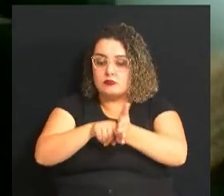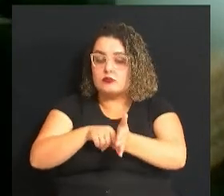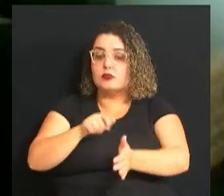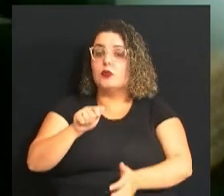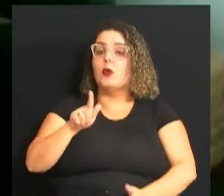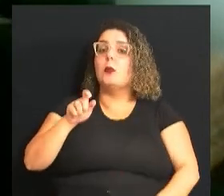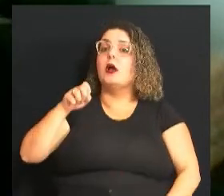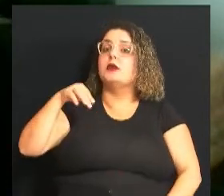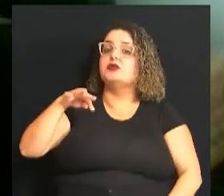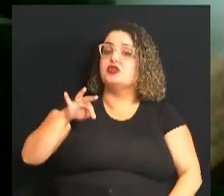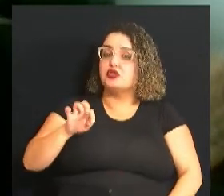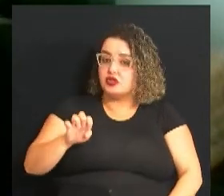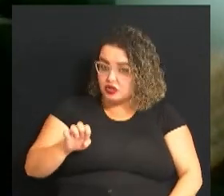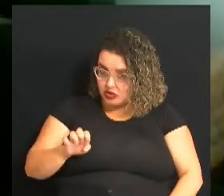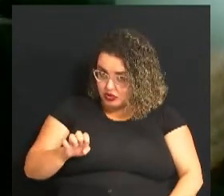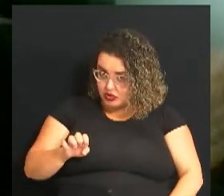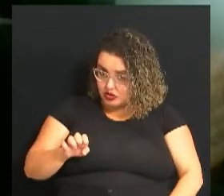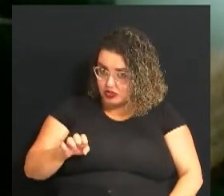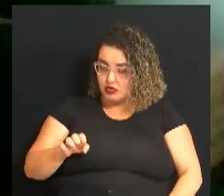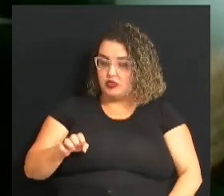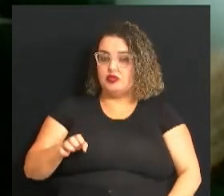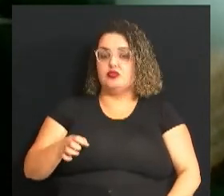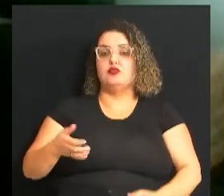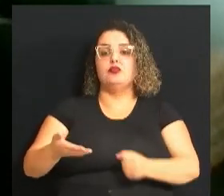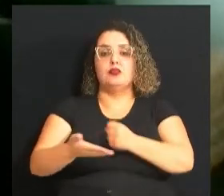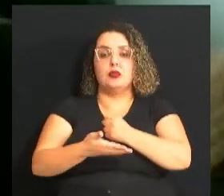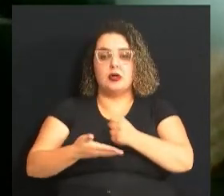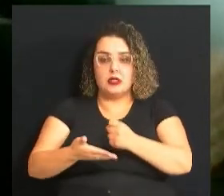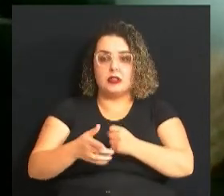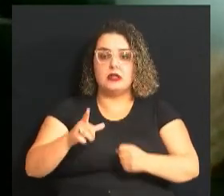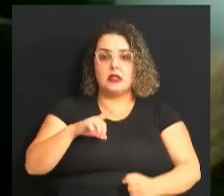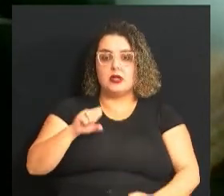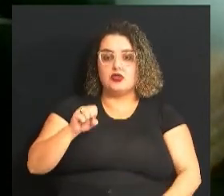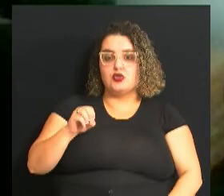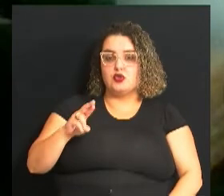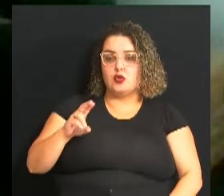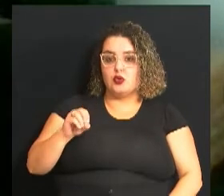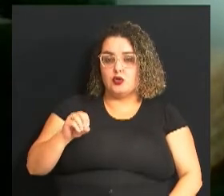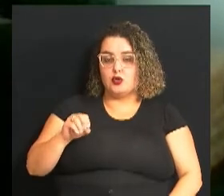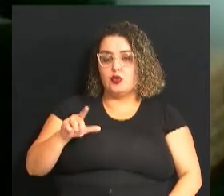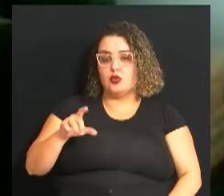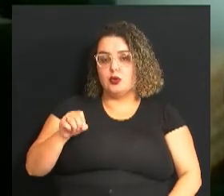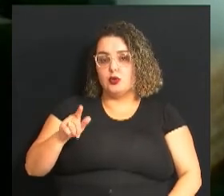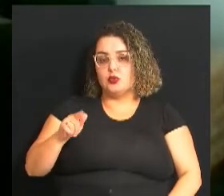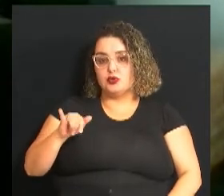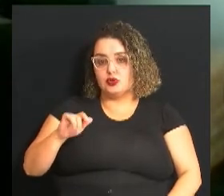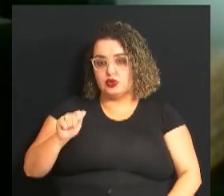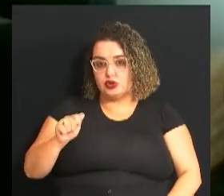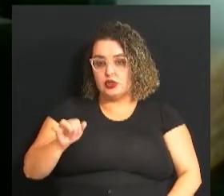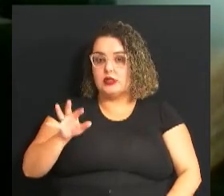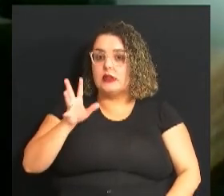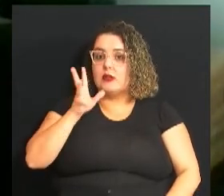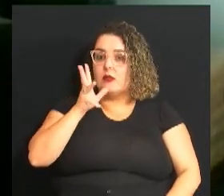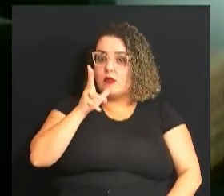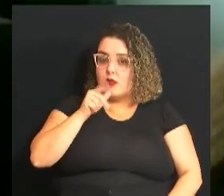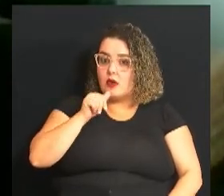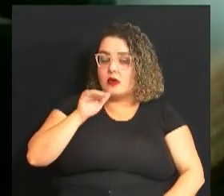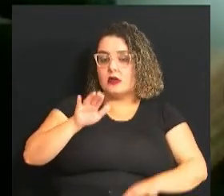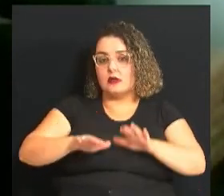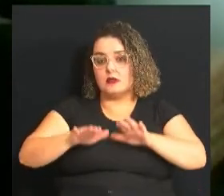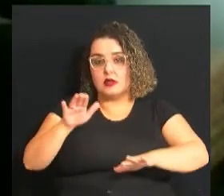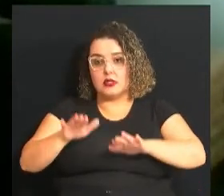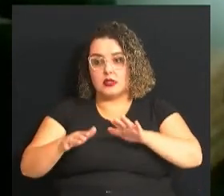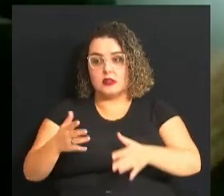agente, basicamente nós temos as sorologias, elas são mais demoradas, e dependendo da situação, nós temos